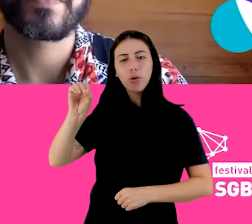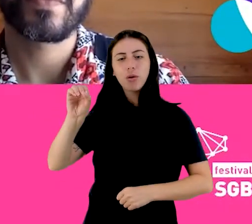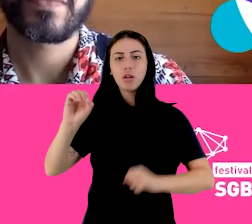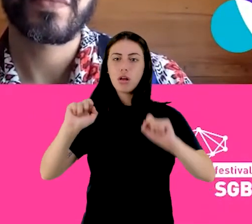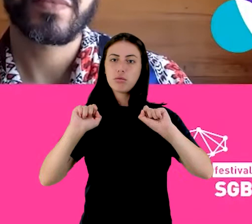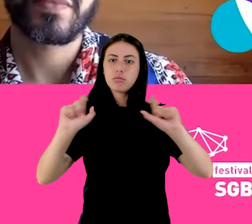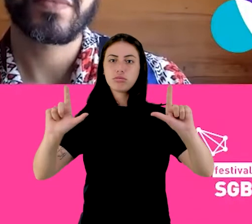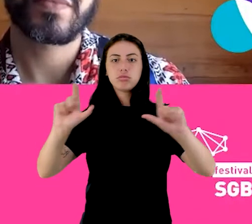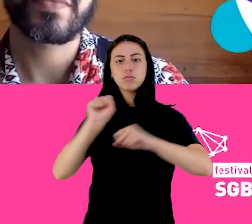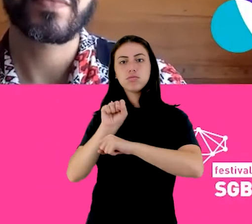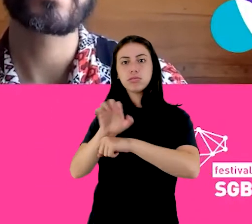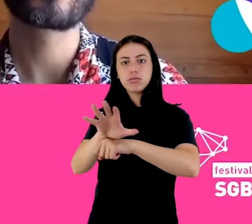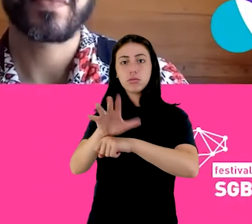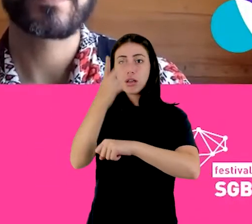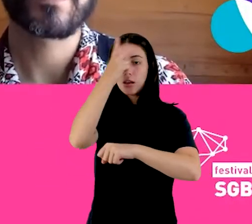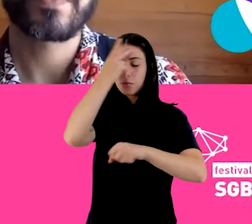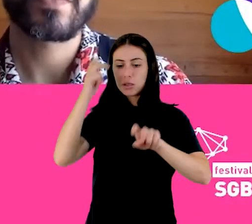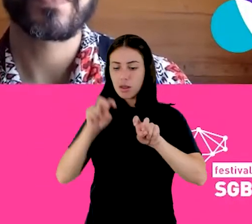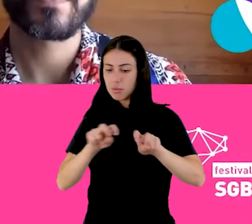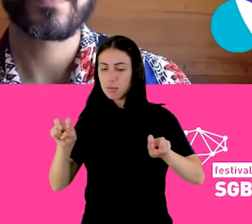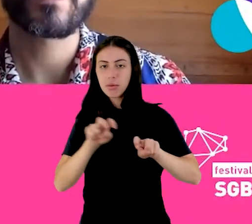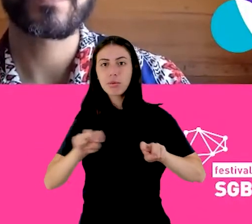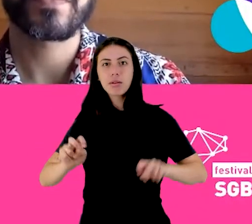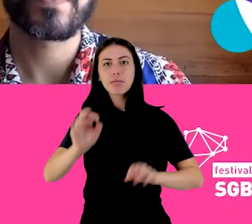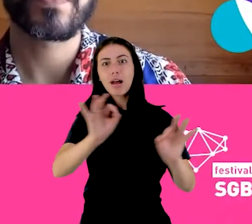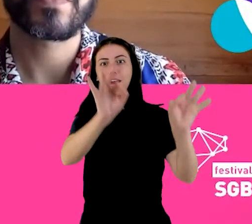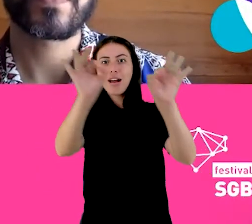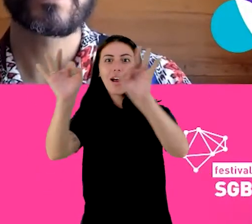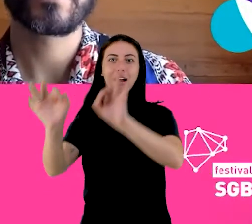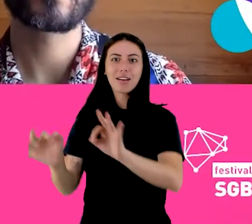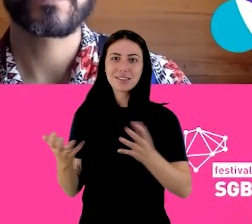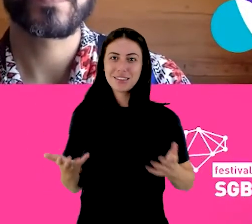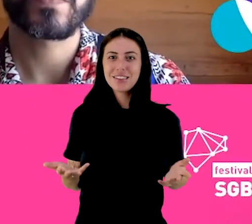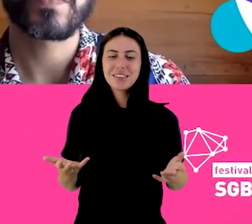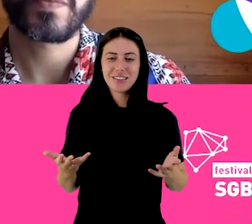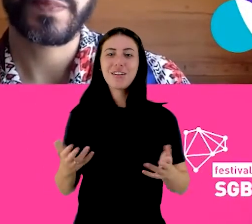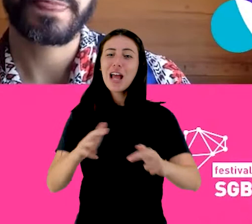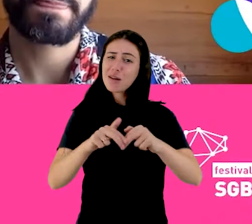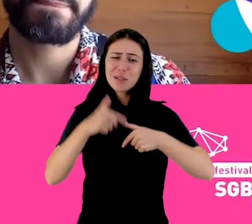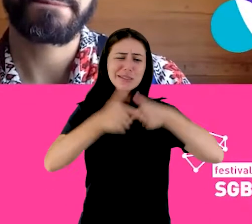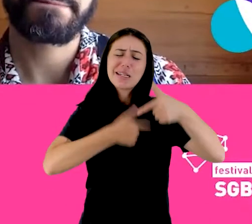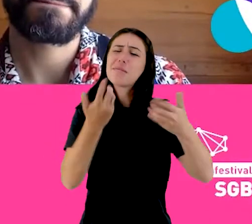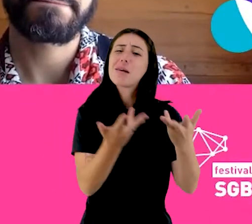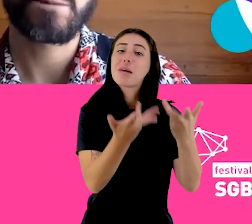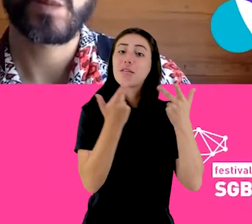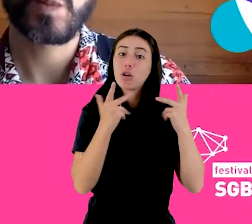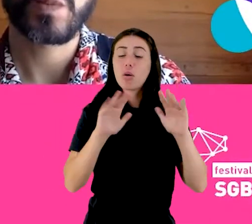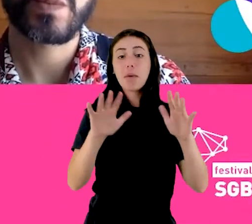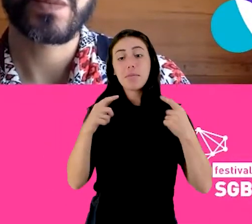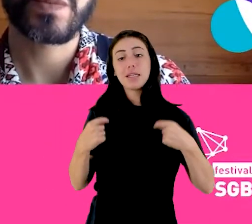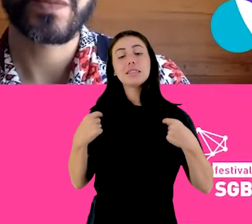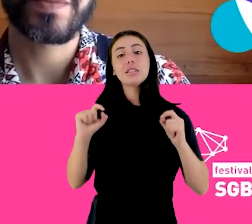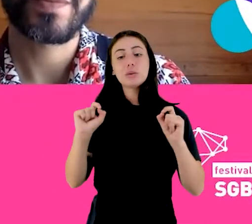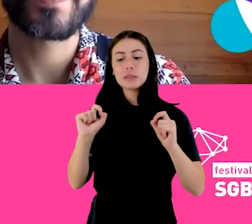isso, de alguma forma, ia me afetar. Me afetar emocionalmente, porque eu fico transbordando esse troço. E aí eu comecei a fazer uns